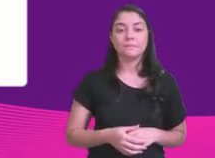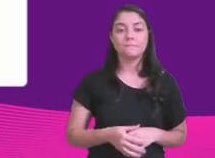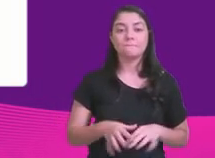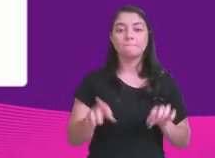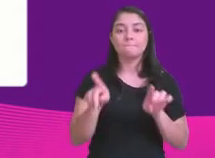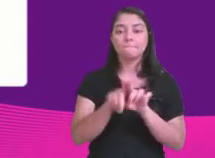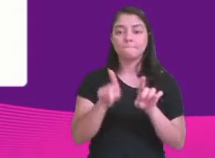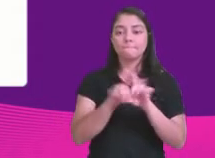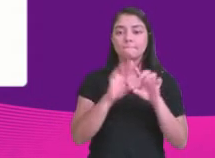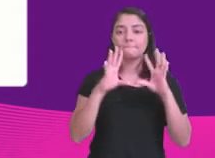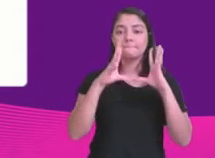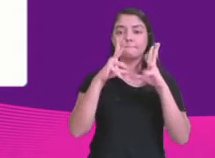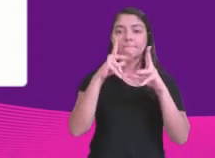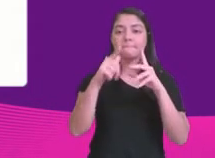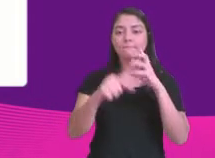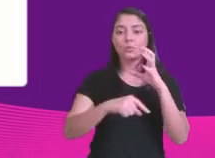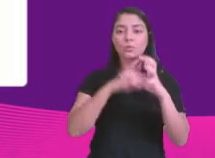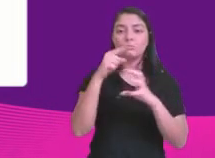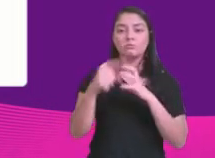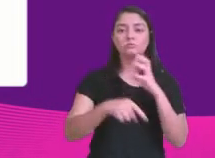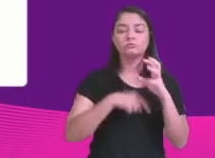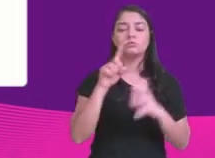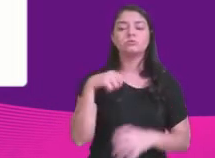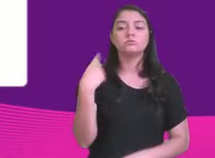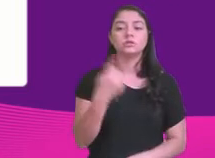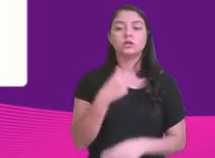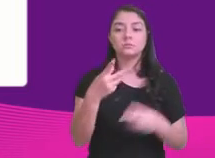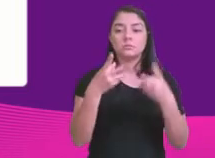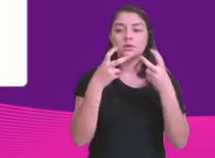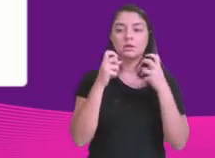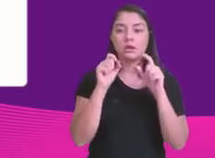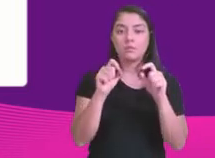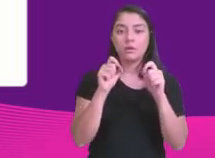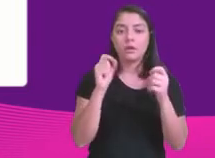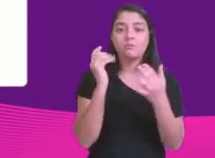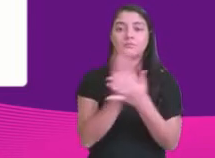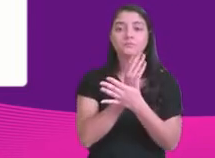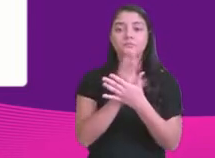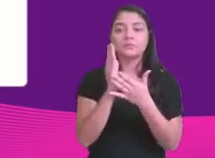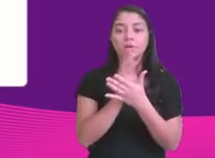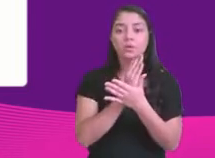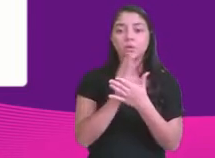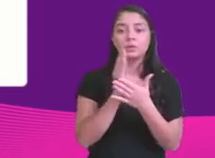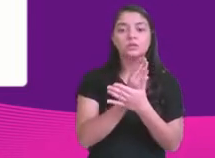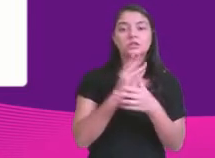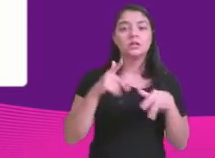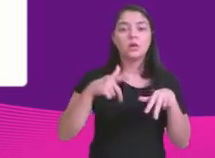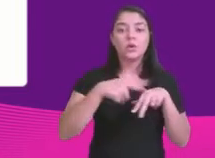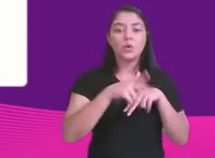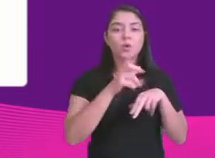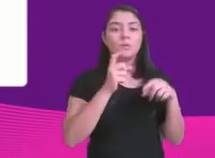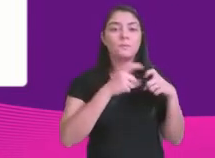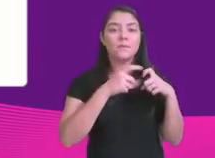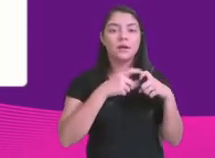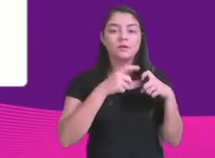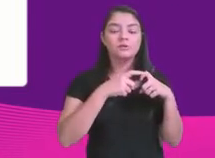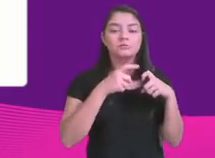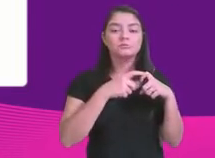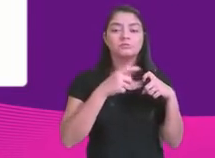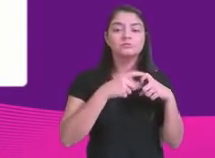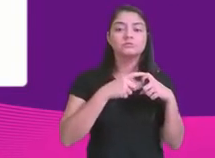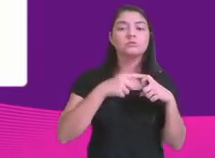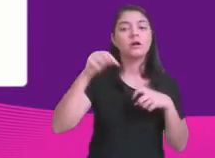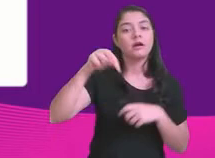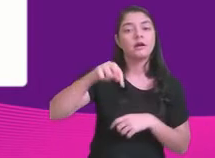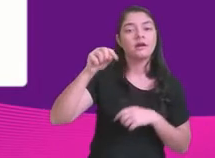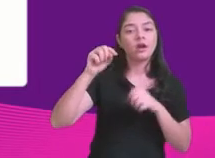global, eu posso dizer aos senhores que grandes cirurgiões laparoscopistas, inclusive aqui no meio dessa fotografia,